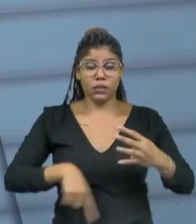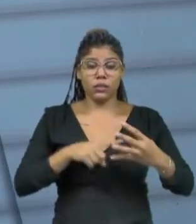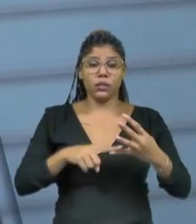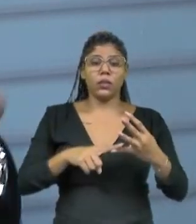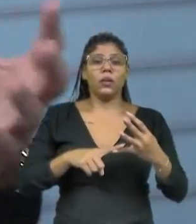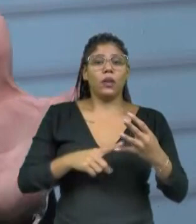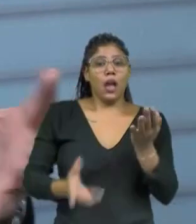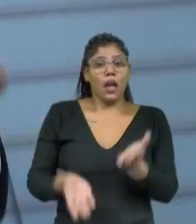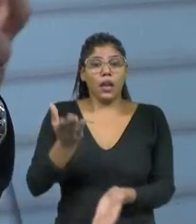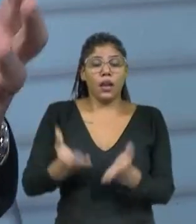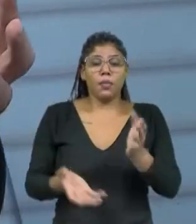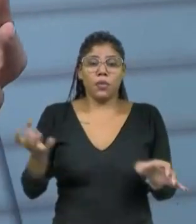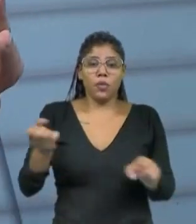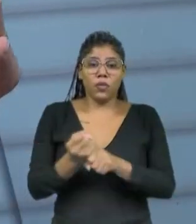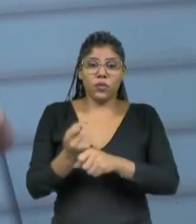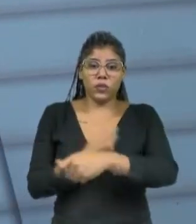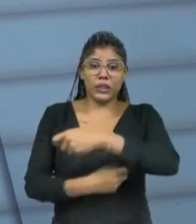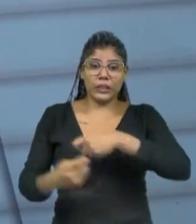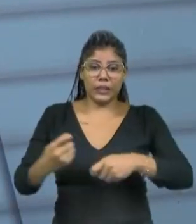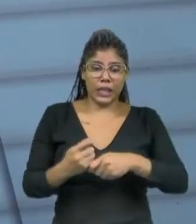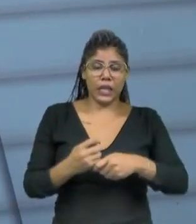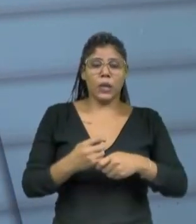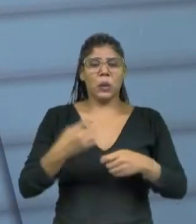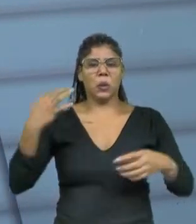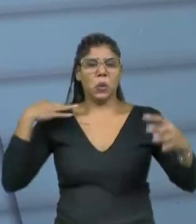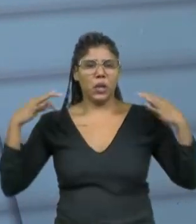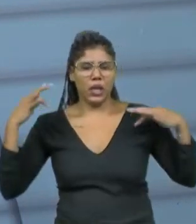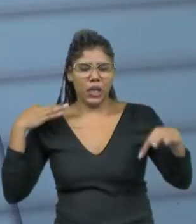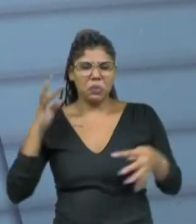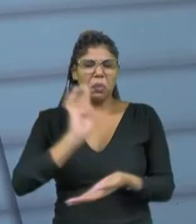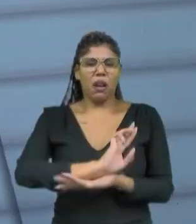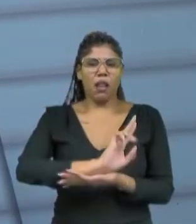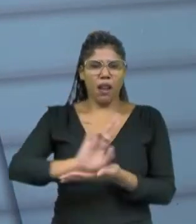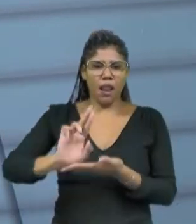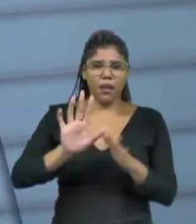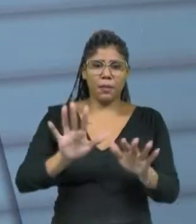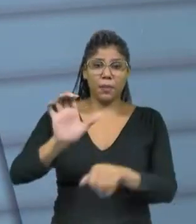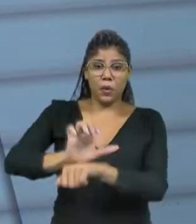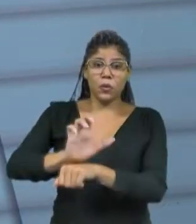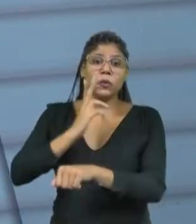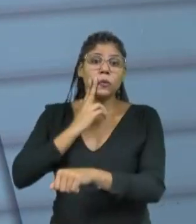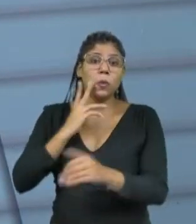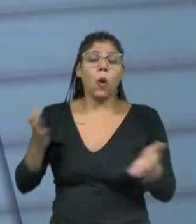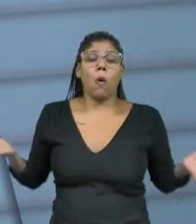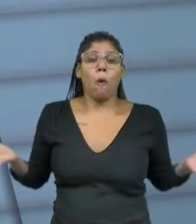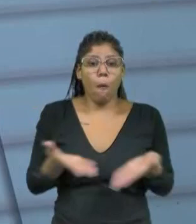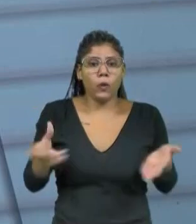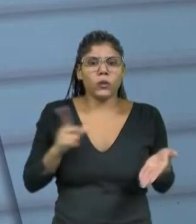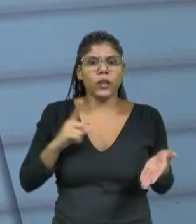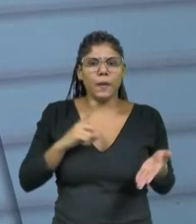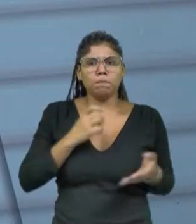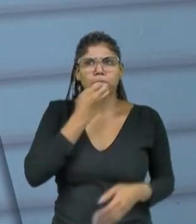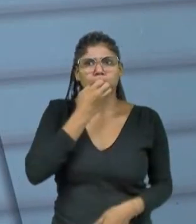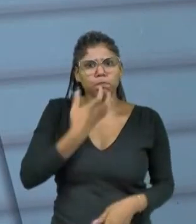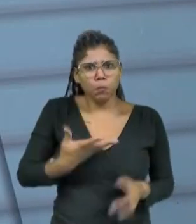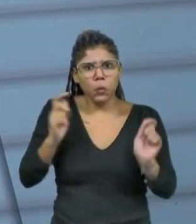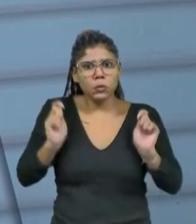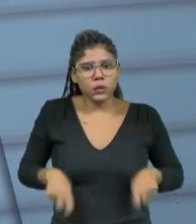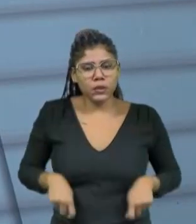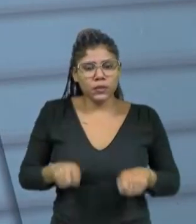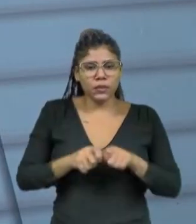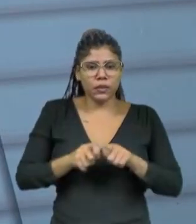turismo. Então, assim, e eu acho que hoje o Ceará está preparado para fazer,